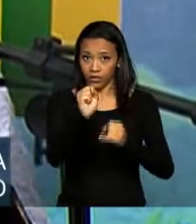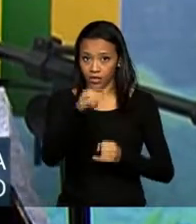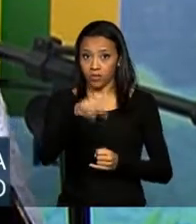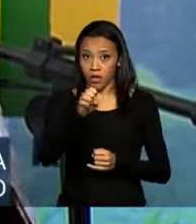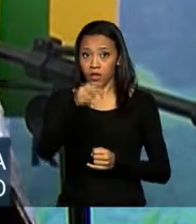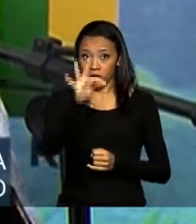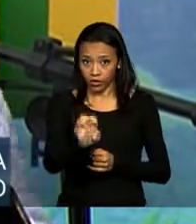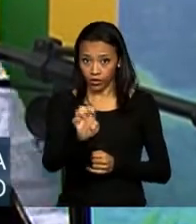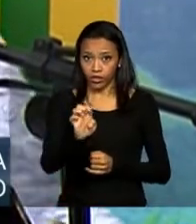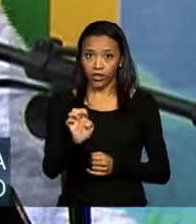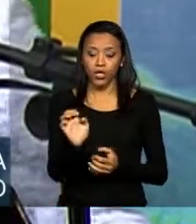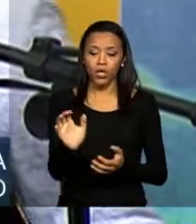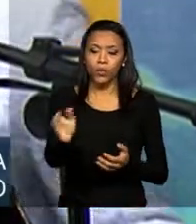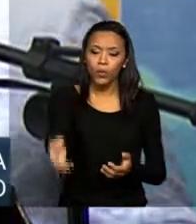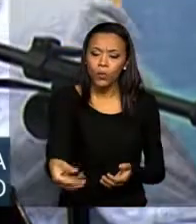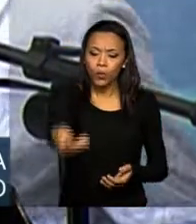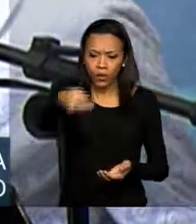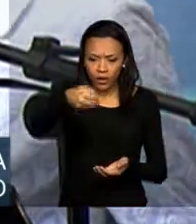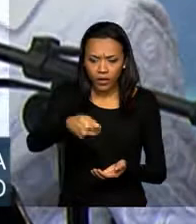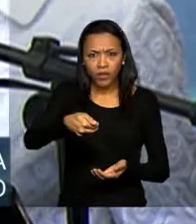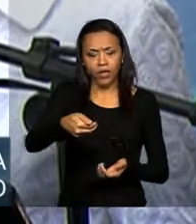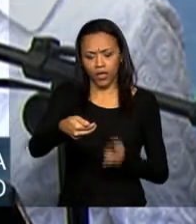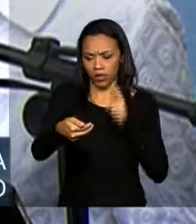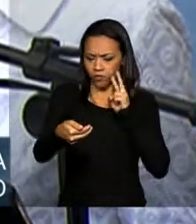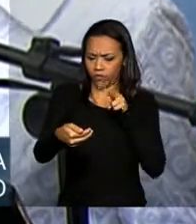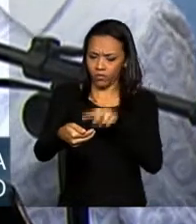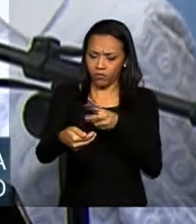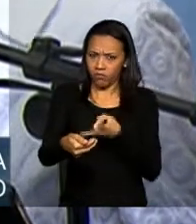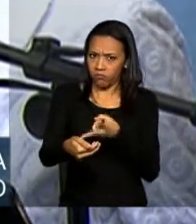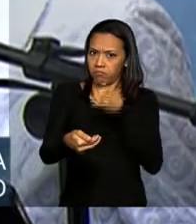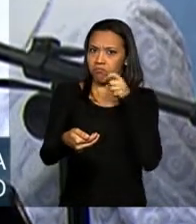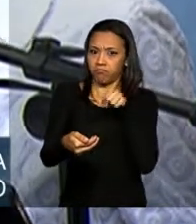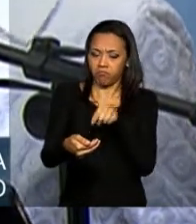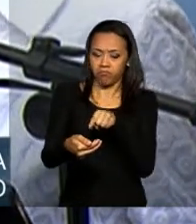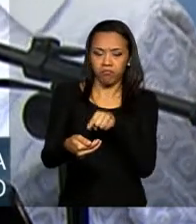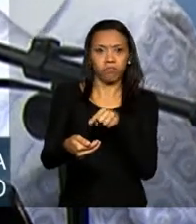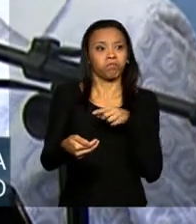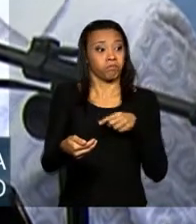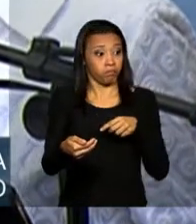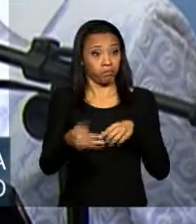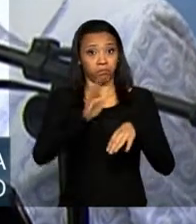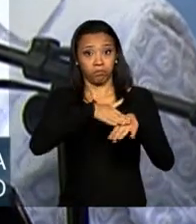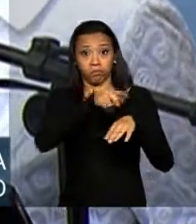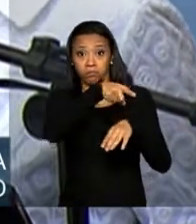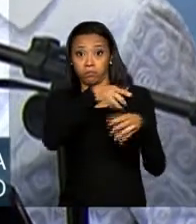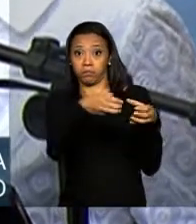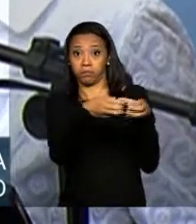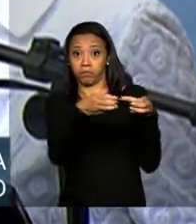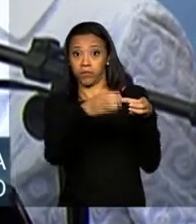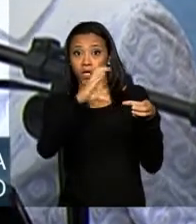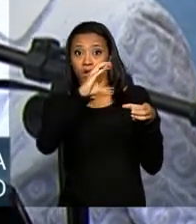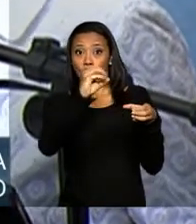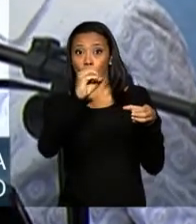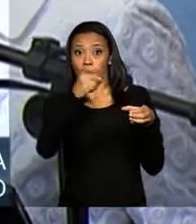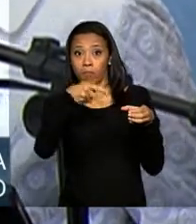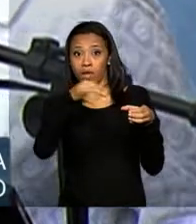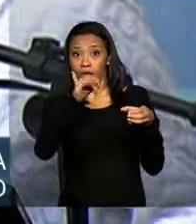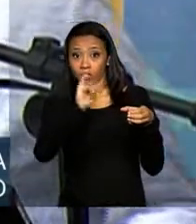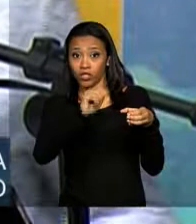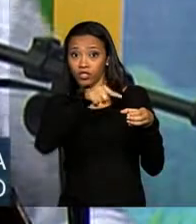colher as sementes eu percebi claramente que a cooperativa passa a ser